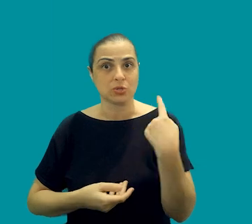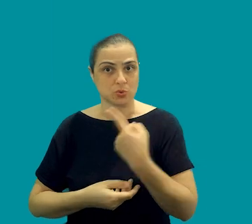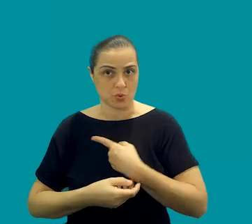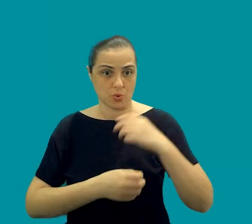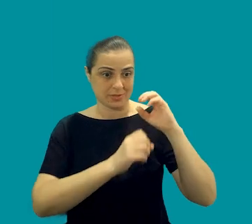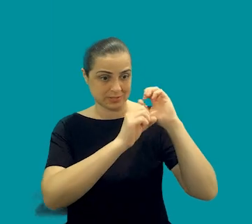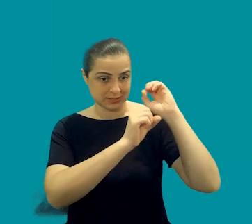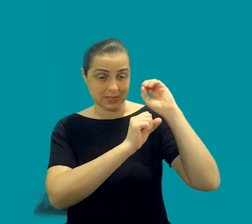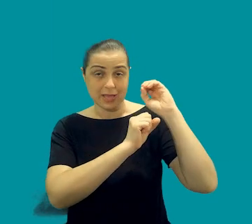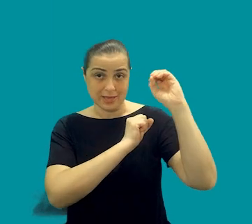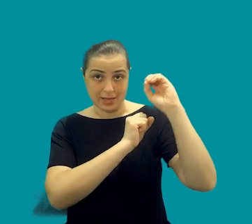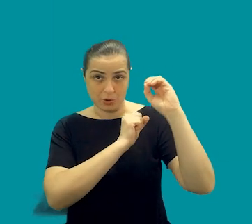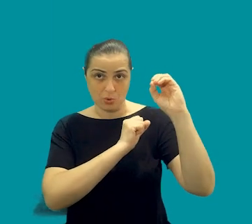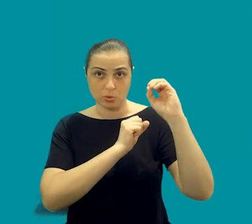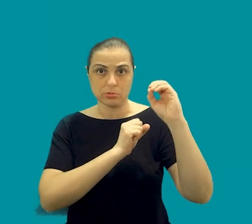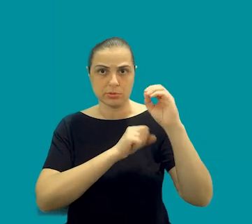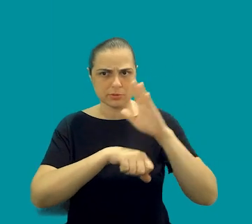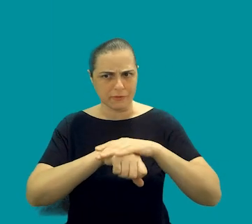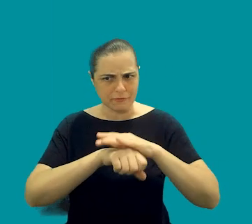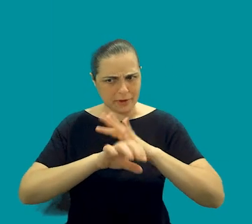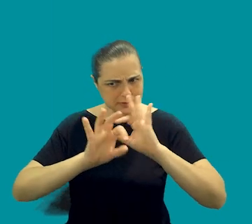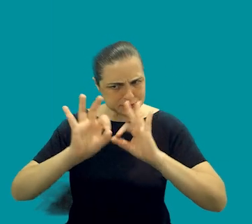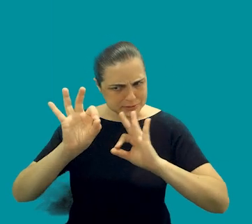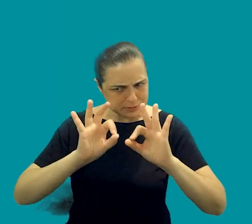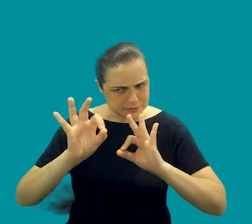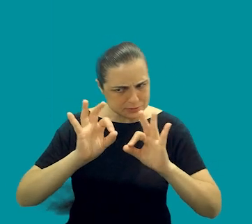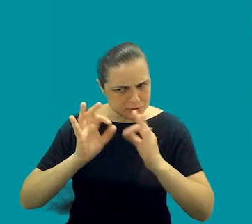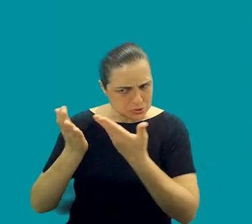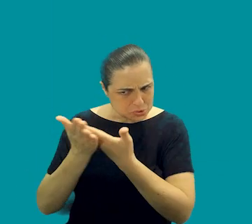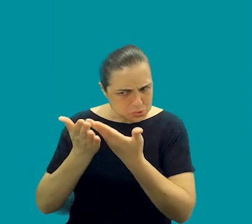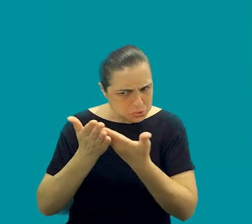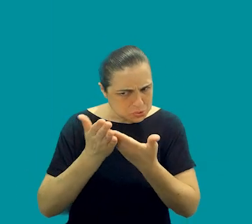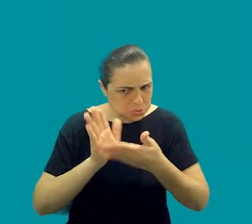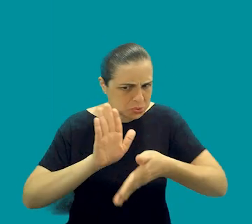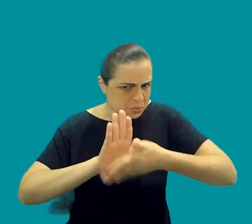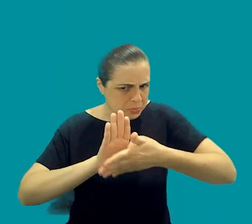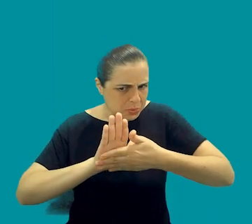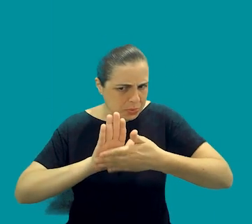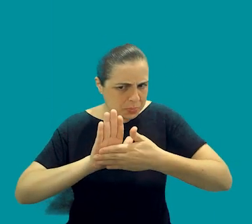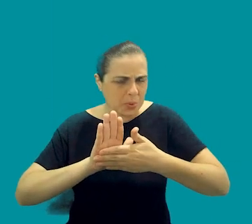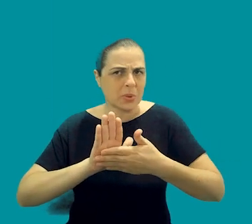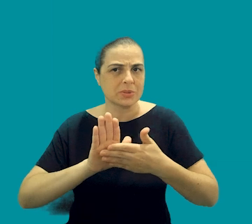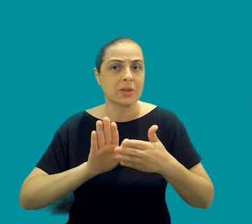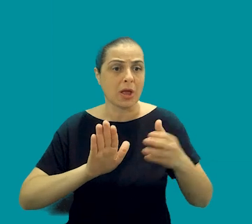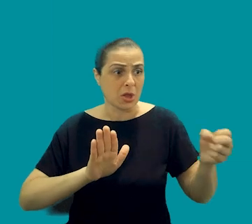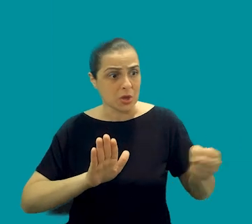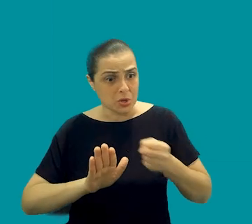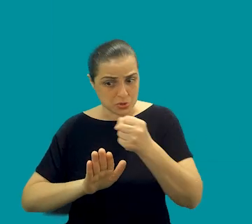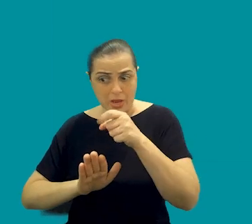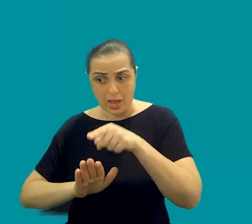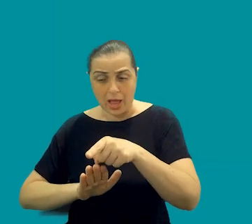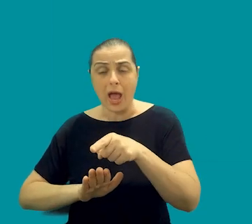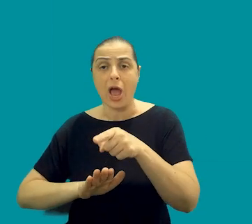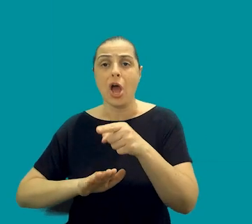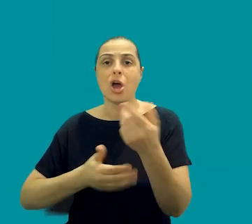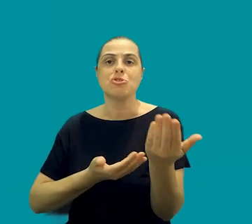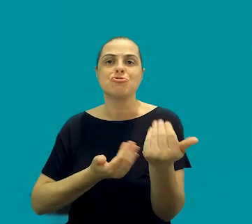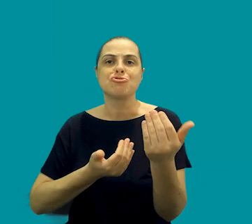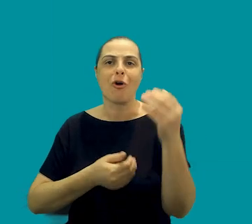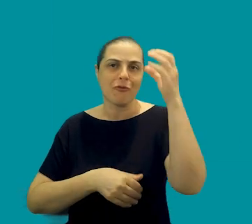uma trilha, uma jornada formativa para que no final eles participem de processos seletivos, entrem como jovem aprendiz,